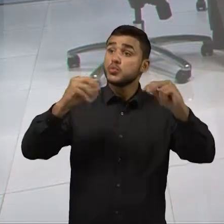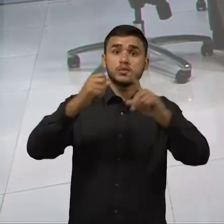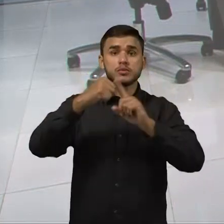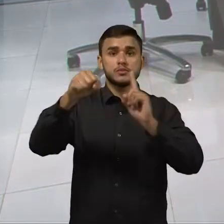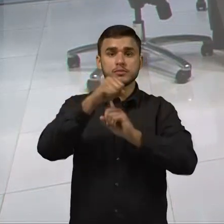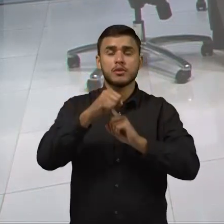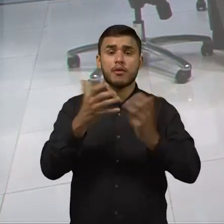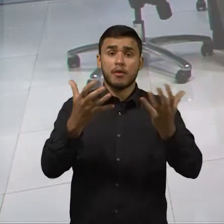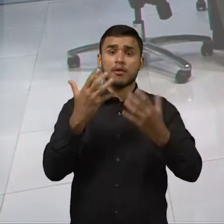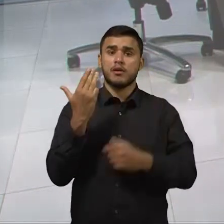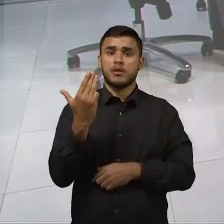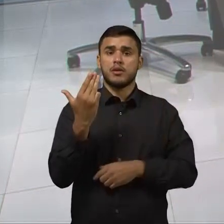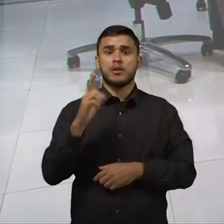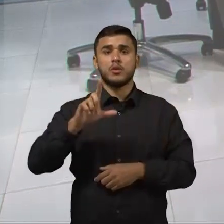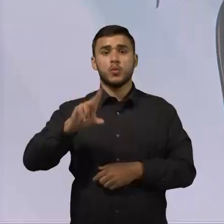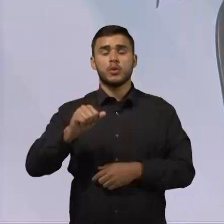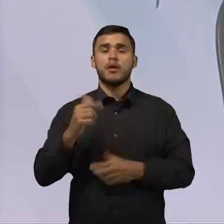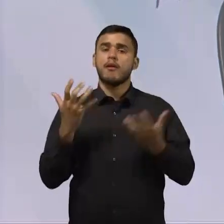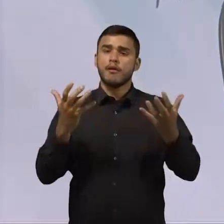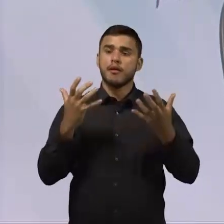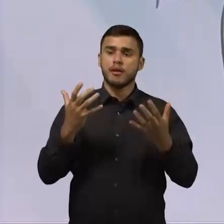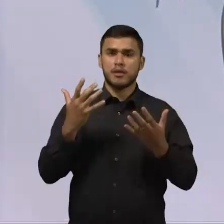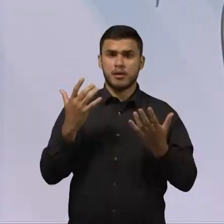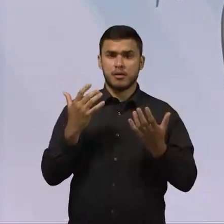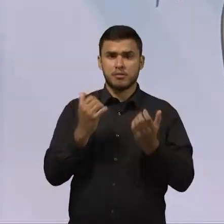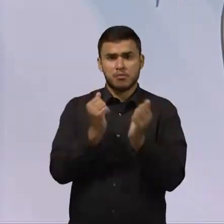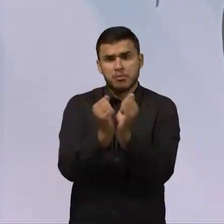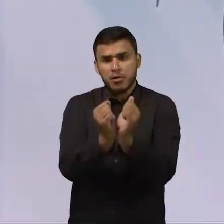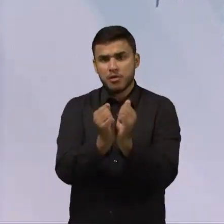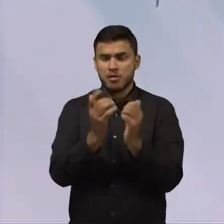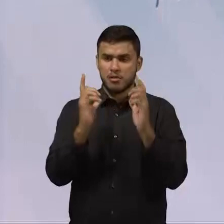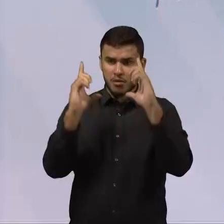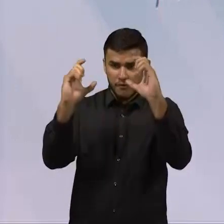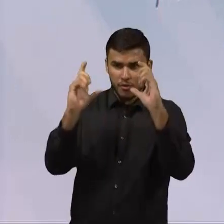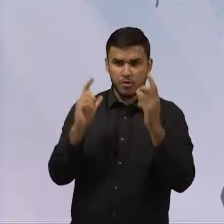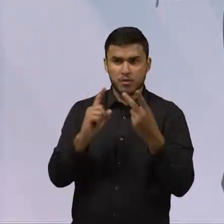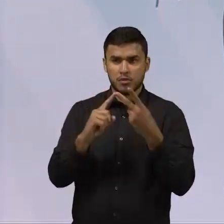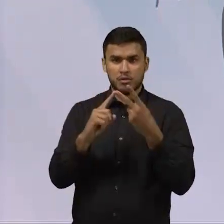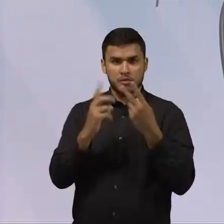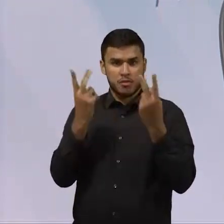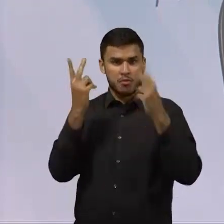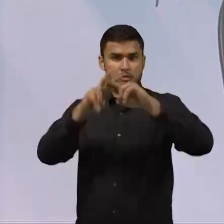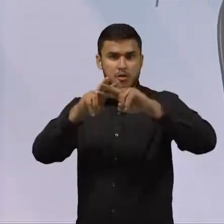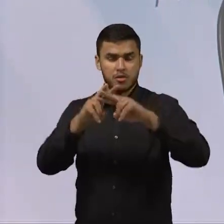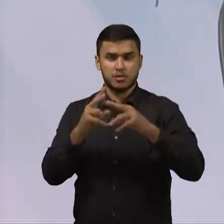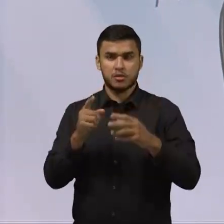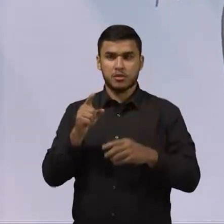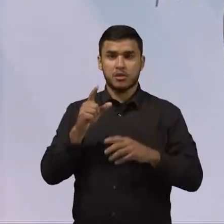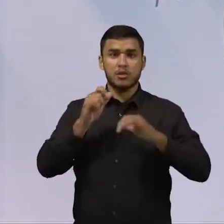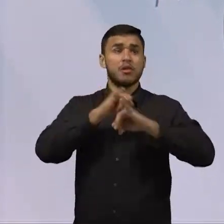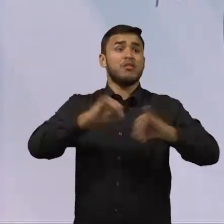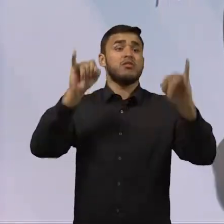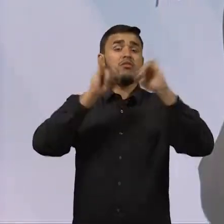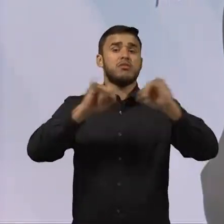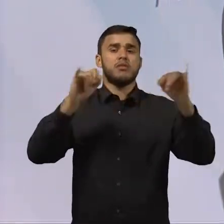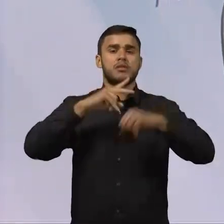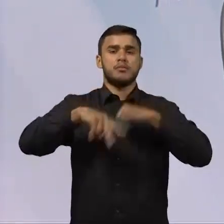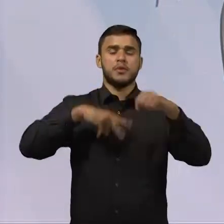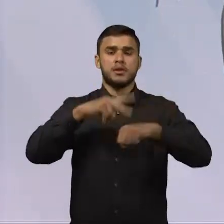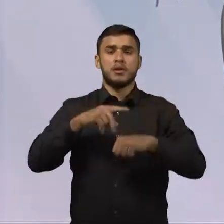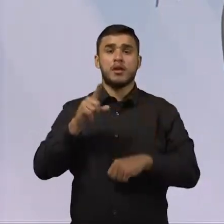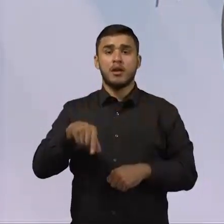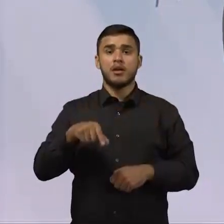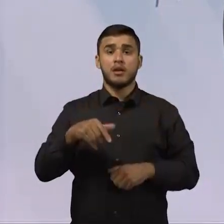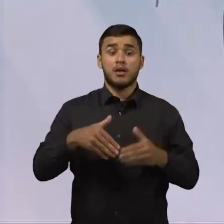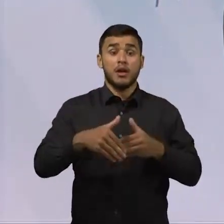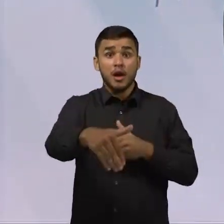é a foto do presidente Lula preso, algemado, constrangido, contrido, para se divulgar no país e ter essa foto